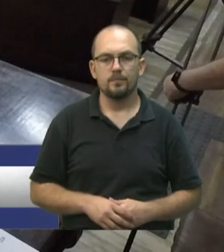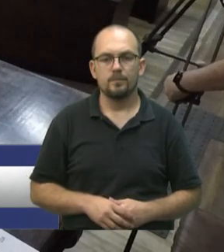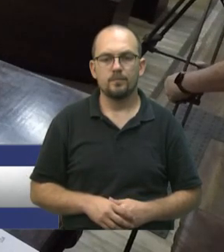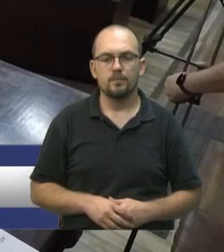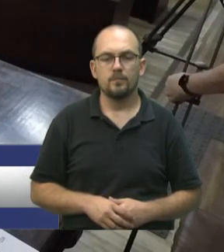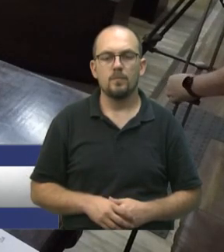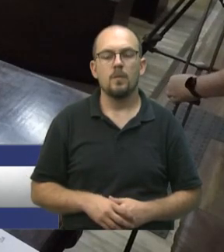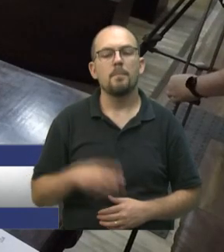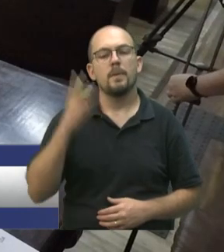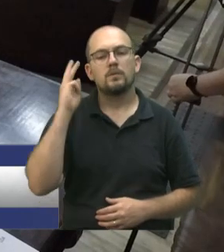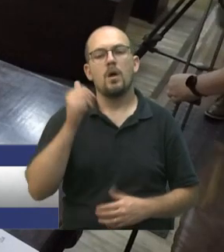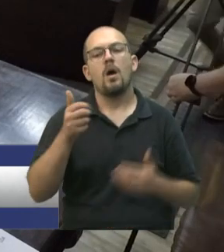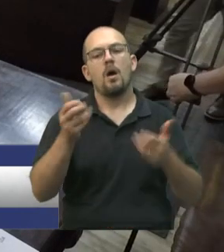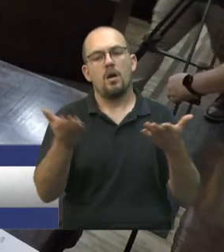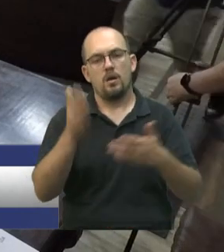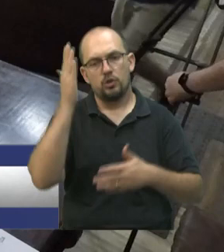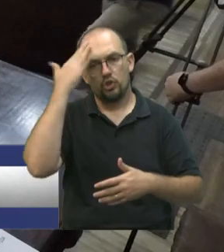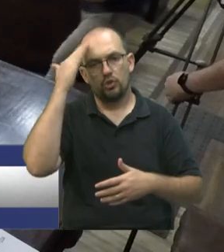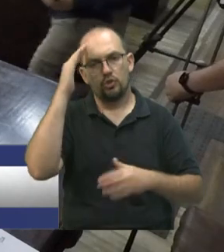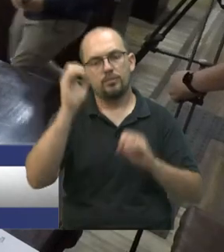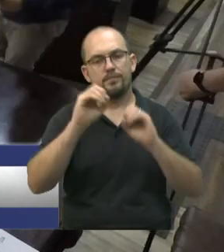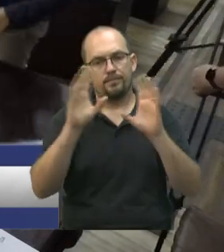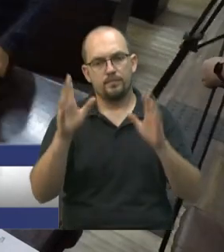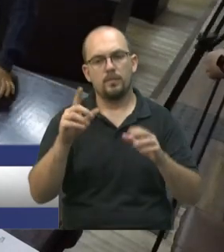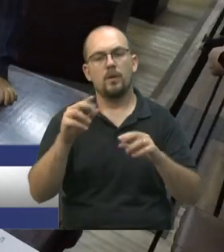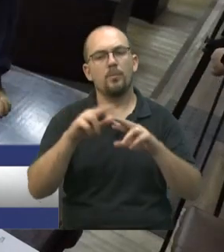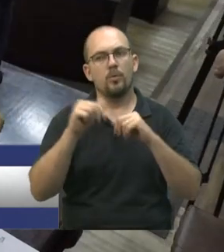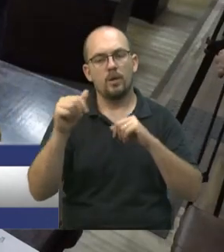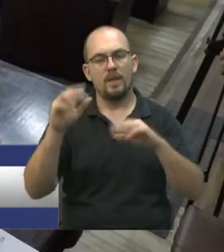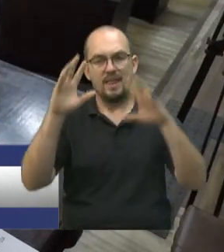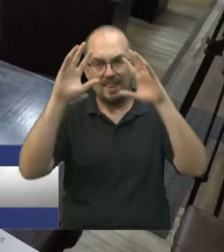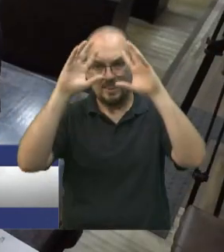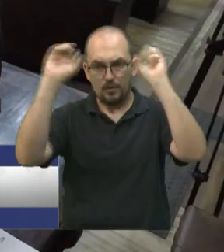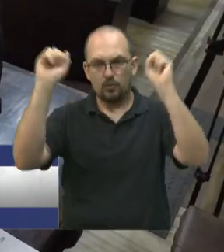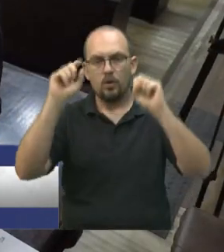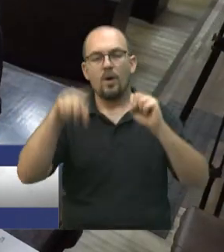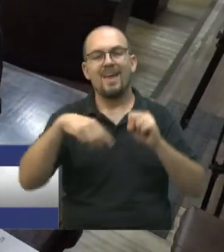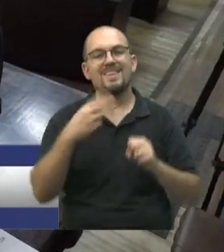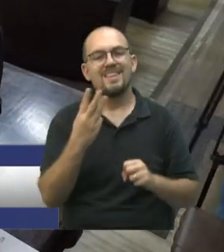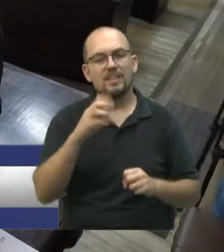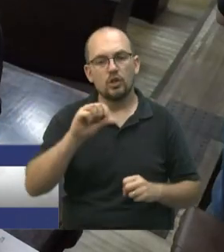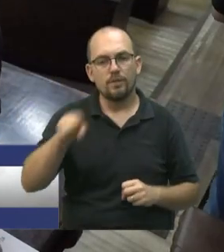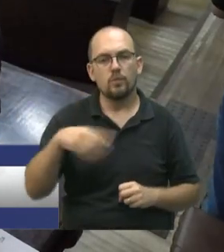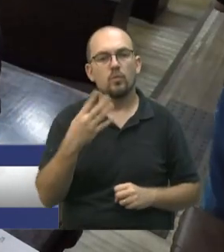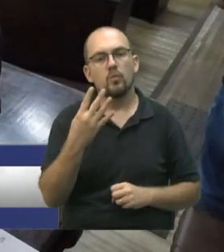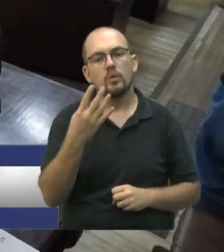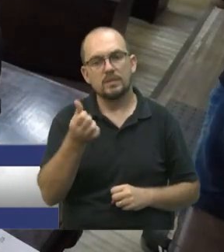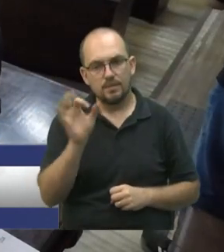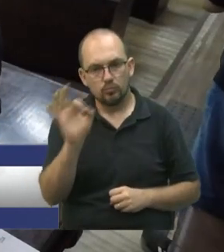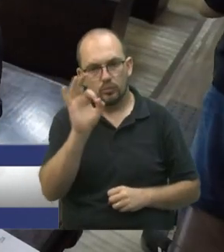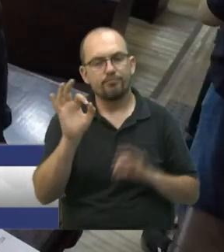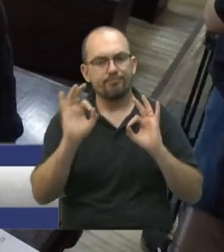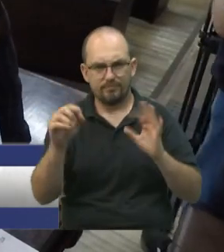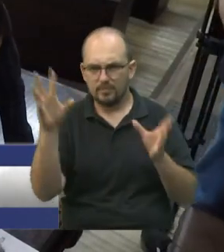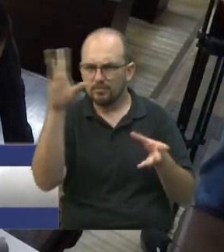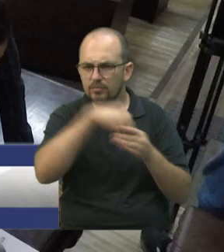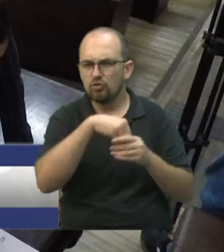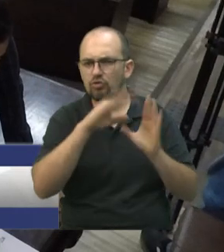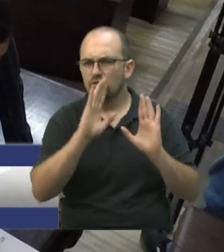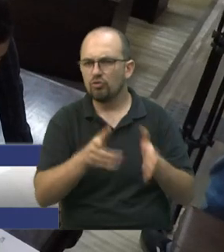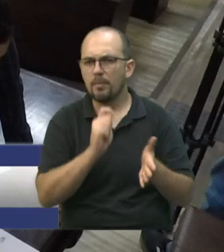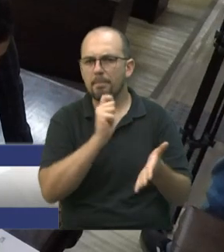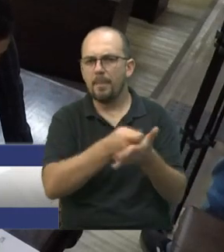Perfeito. O que equivale, então, no final para Tribunal de Contas é o 39,46%. Isso. E aqui já está a folha de pagamento